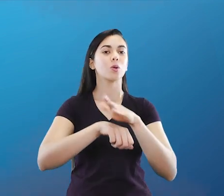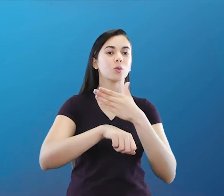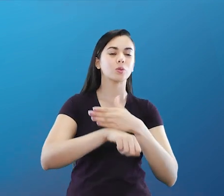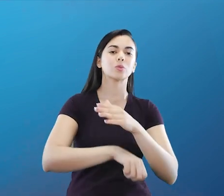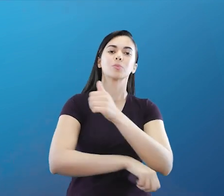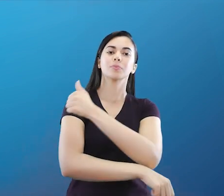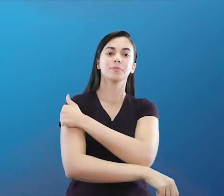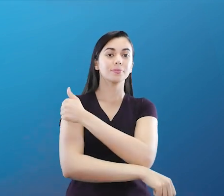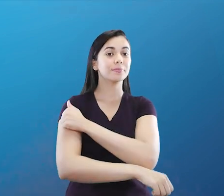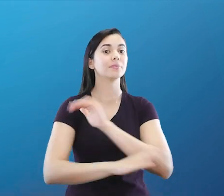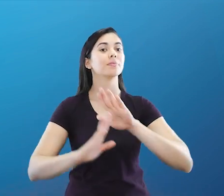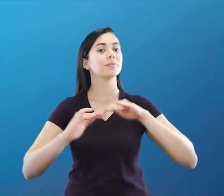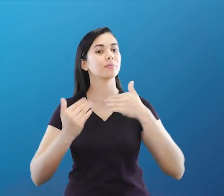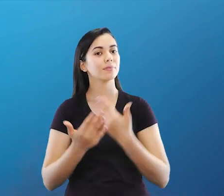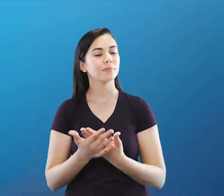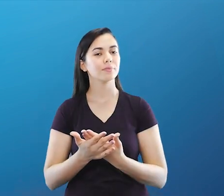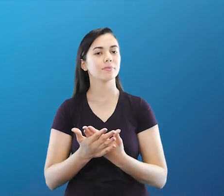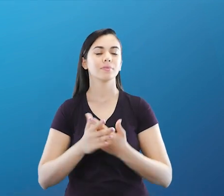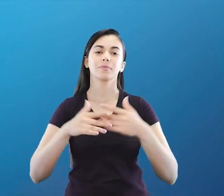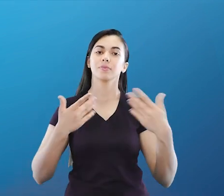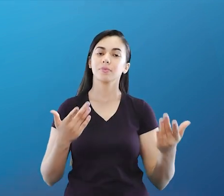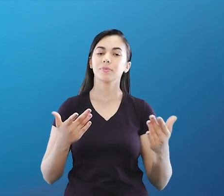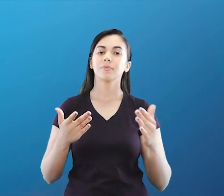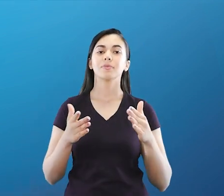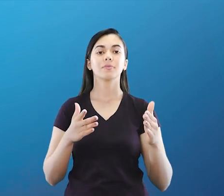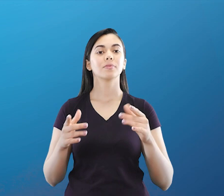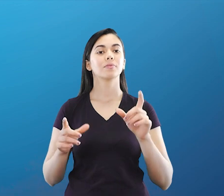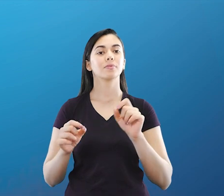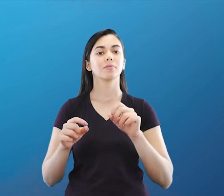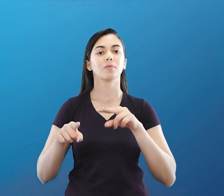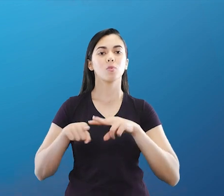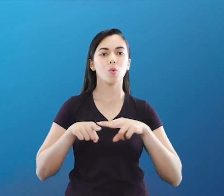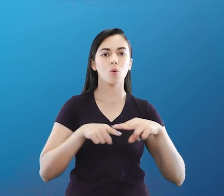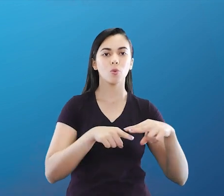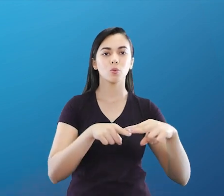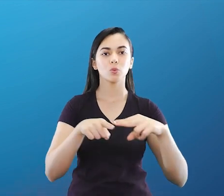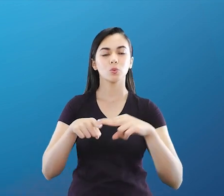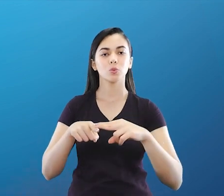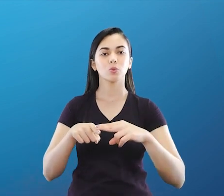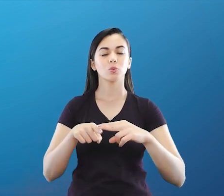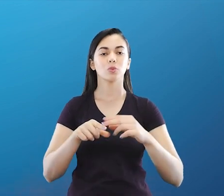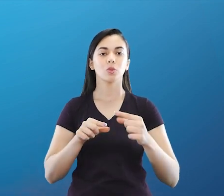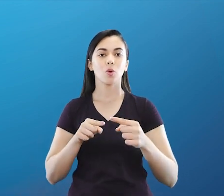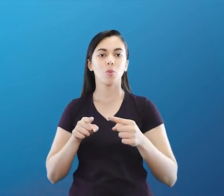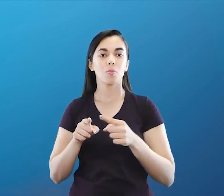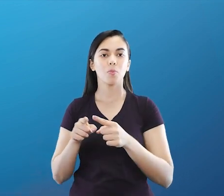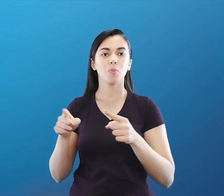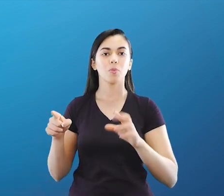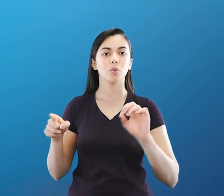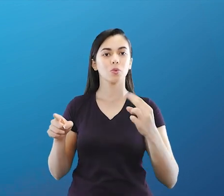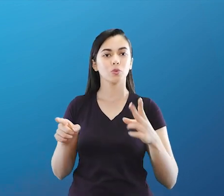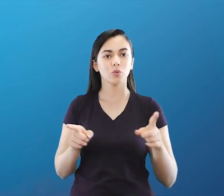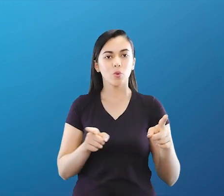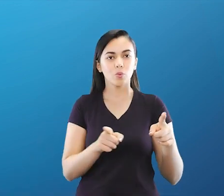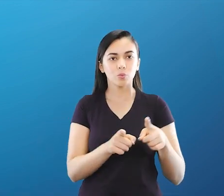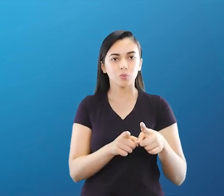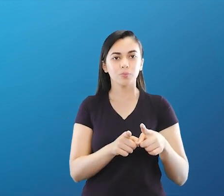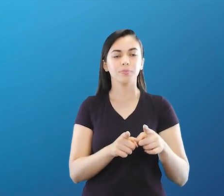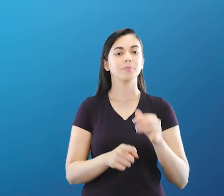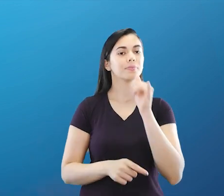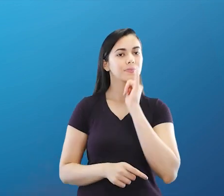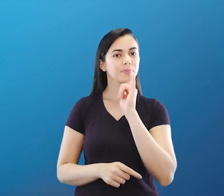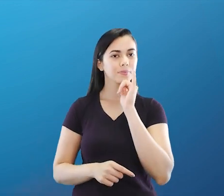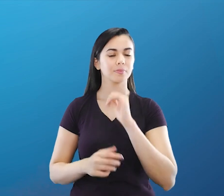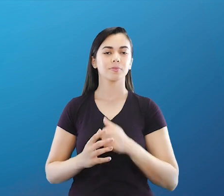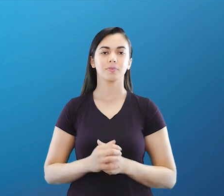pelos alunos da escola. E aí está dividido em fatias maiores e em fatias menores.